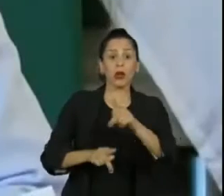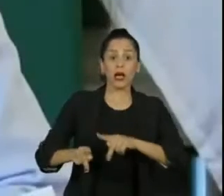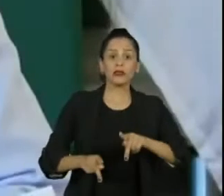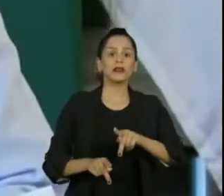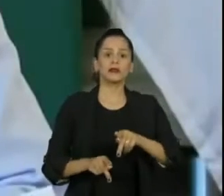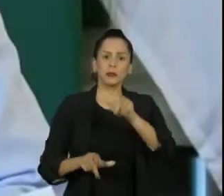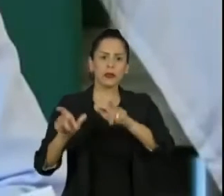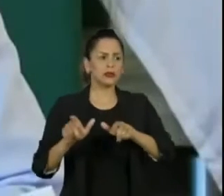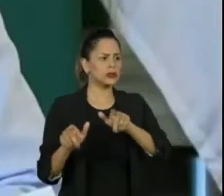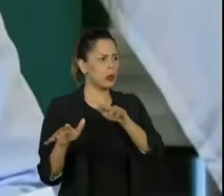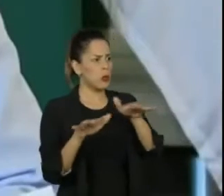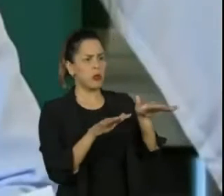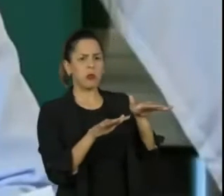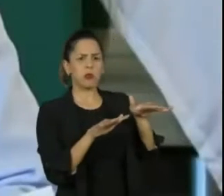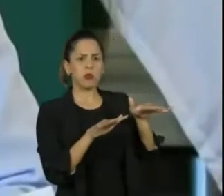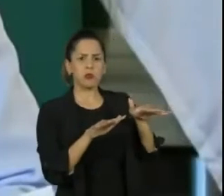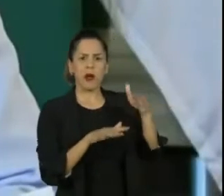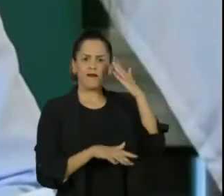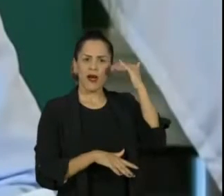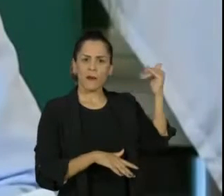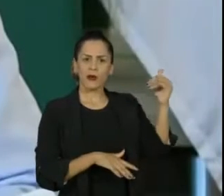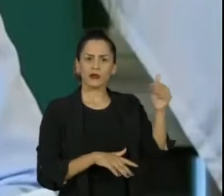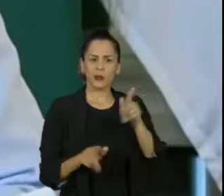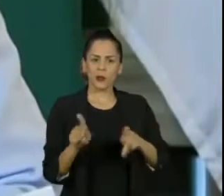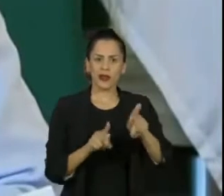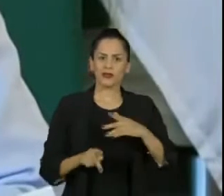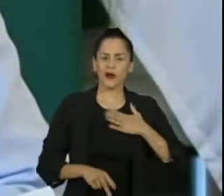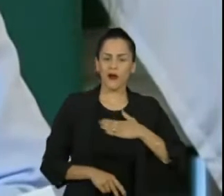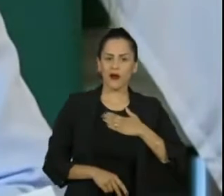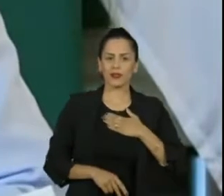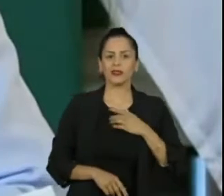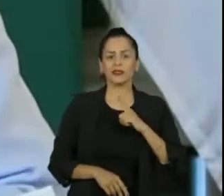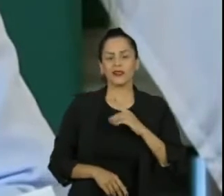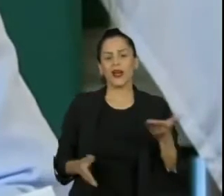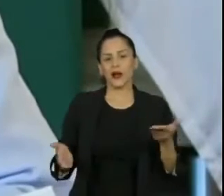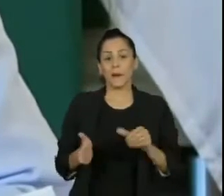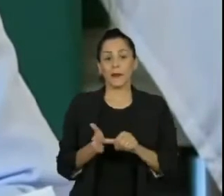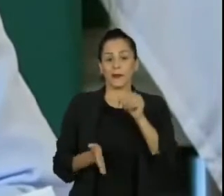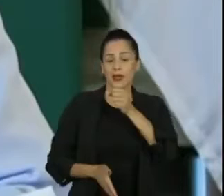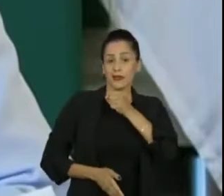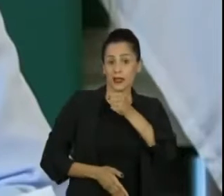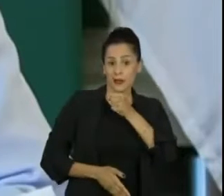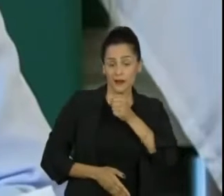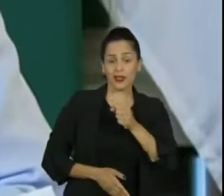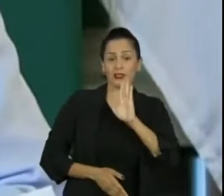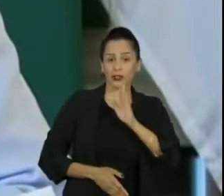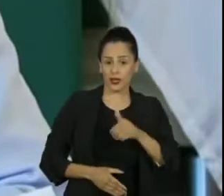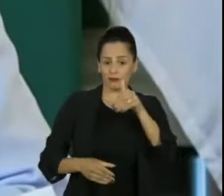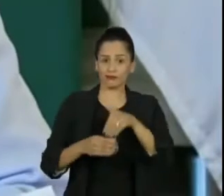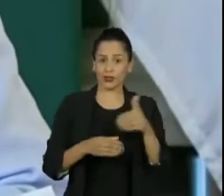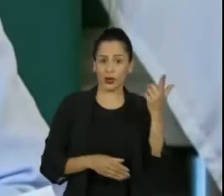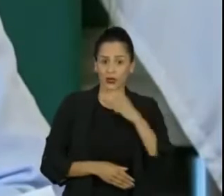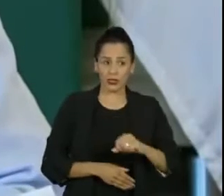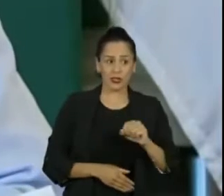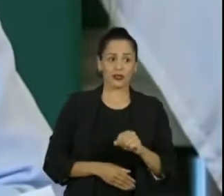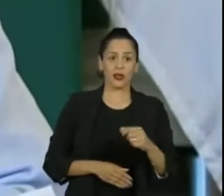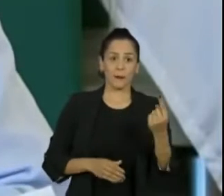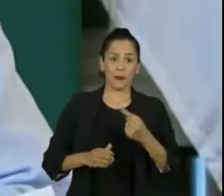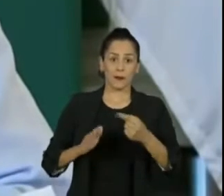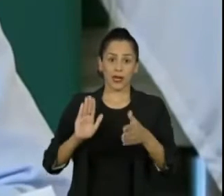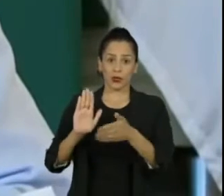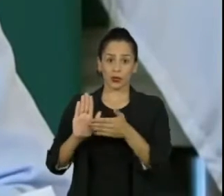a popularidade. Na primeira entrevista concedida após a reeleição no primeiro turno para a Prefeitura de Belo Horizonte,